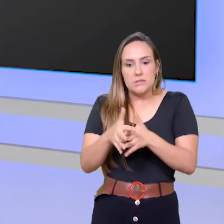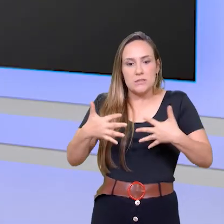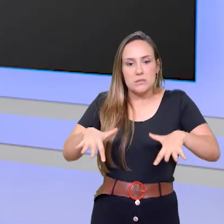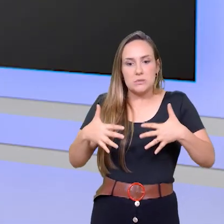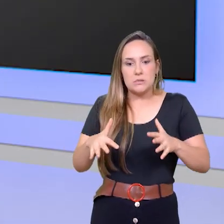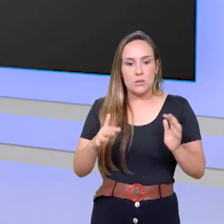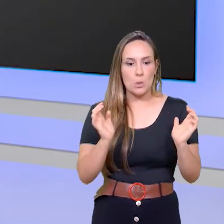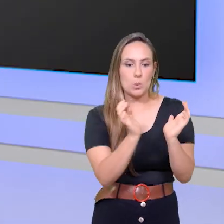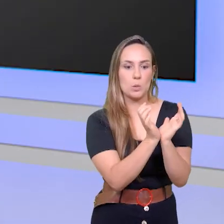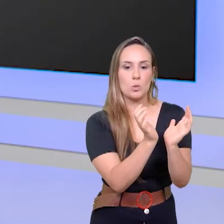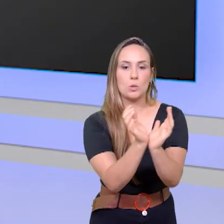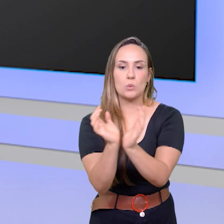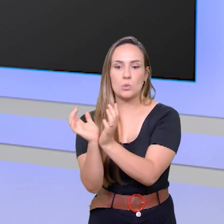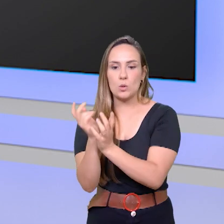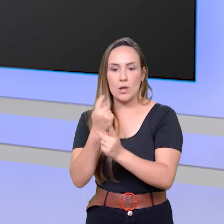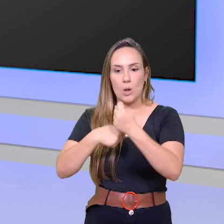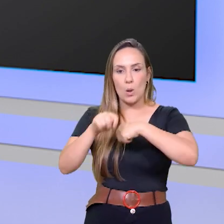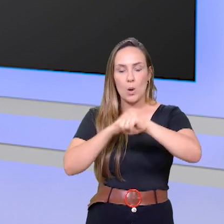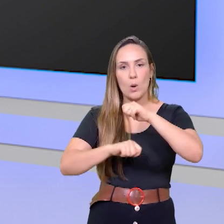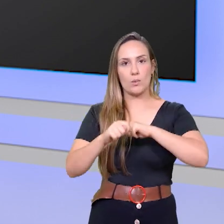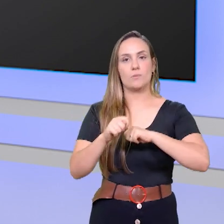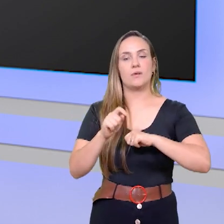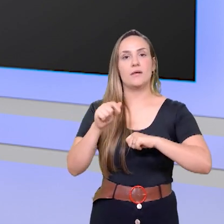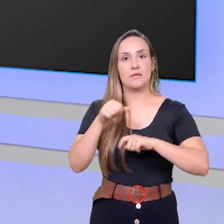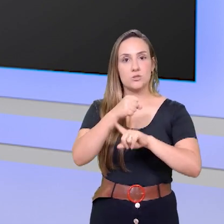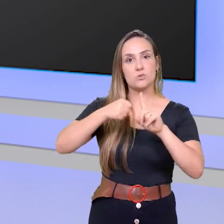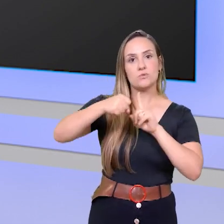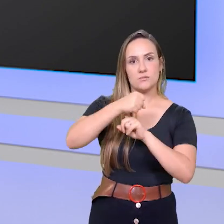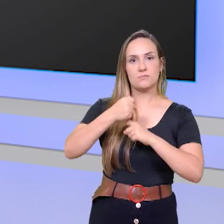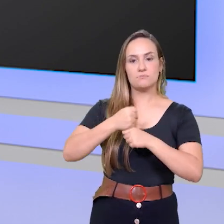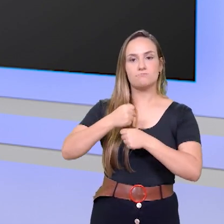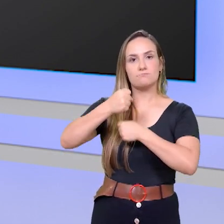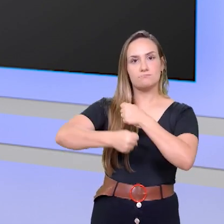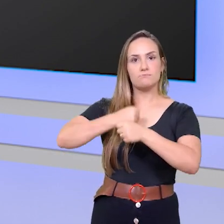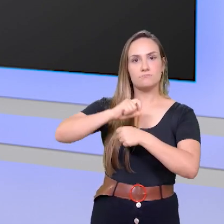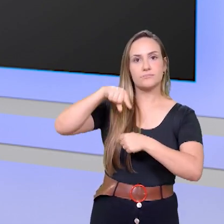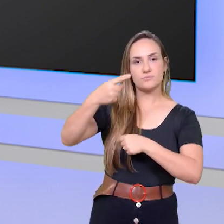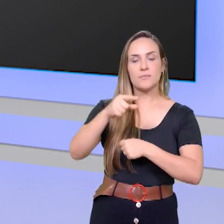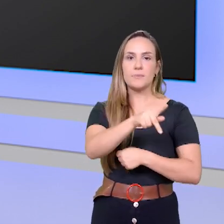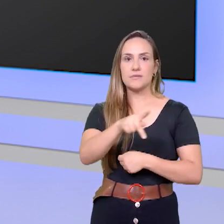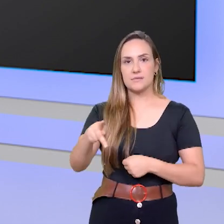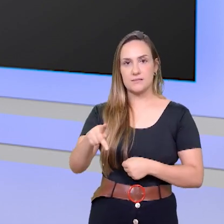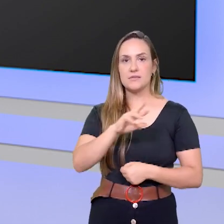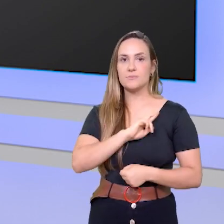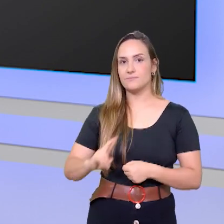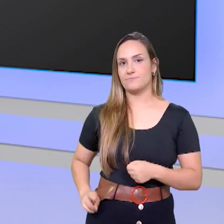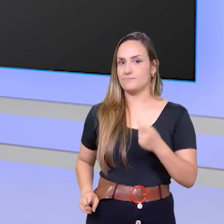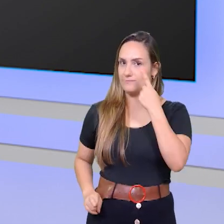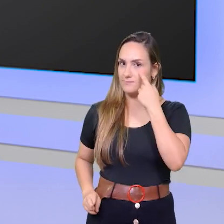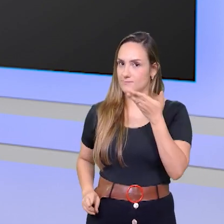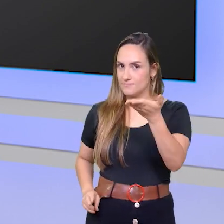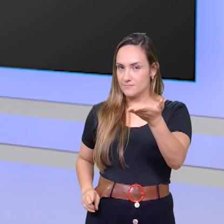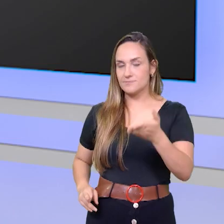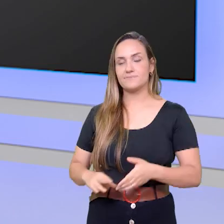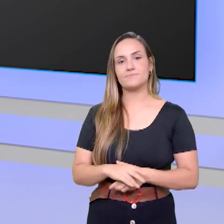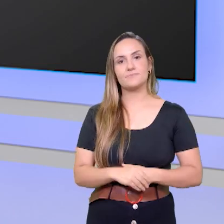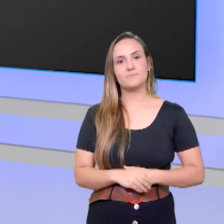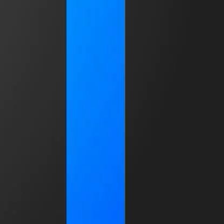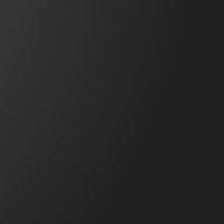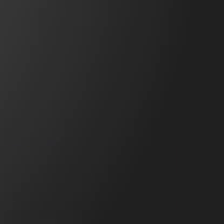expectativa dos vários setores econômicos e da sociedade civil para o próximo presidente da República.